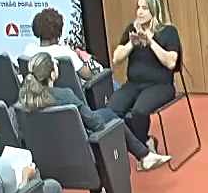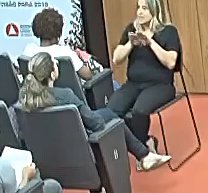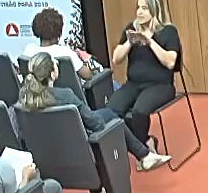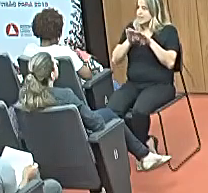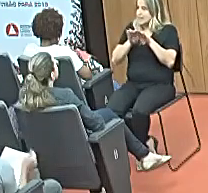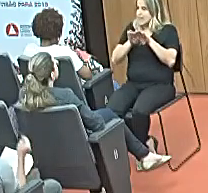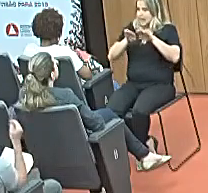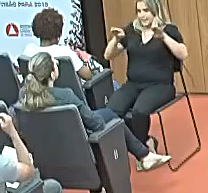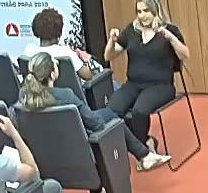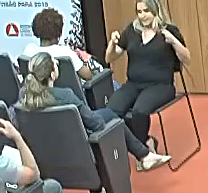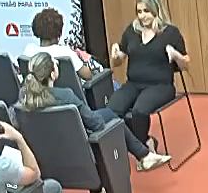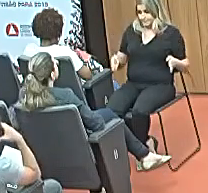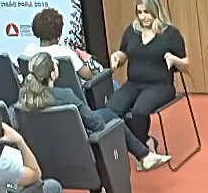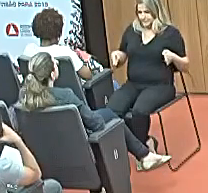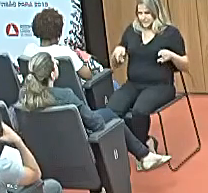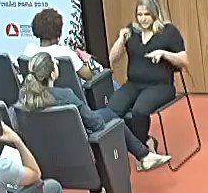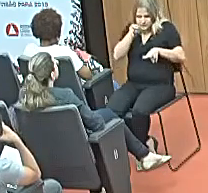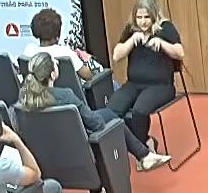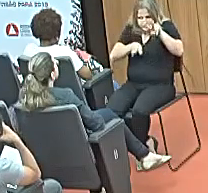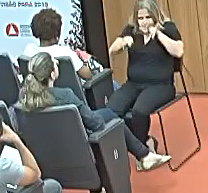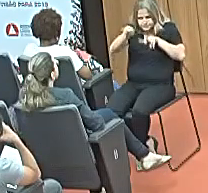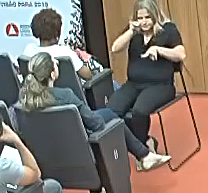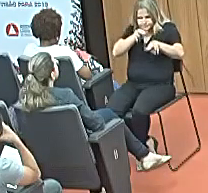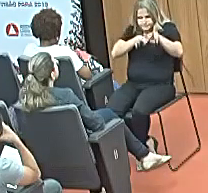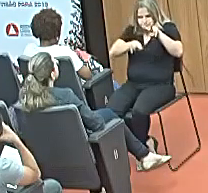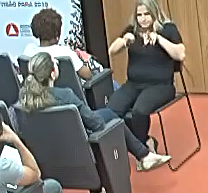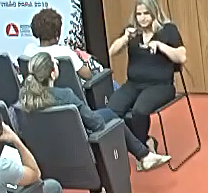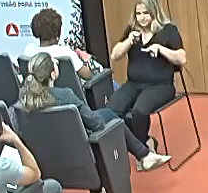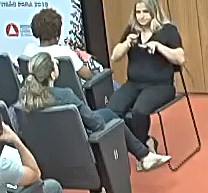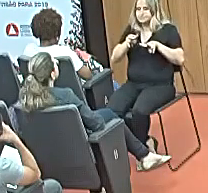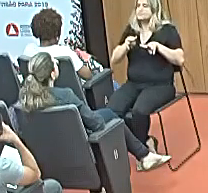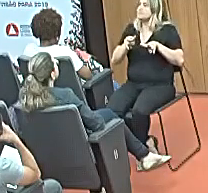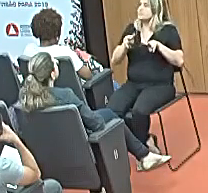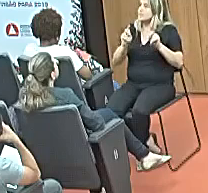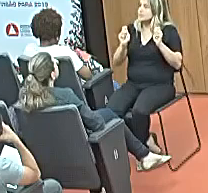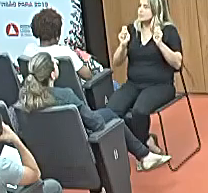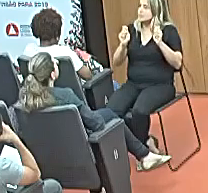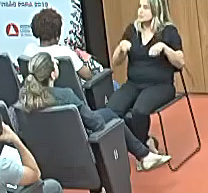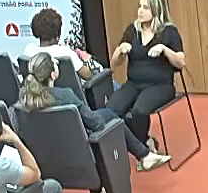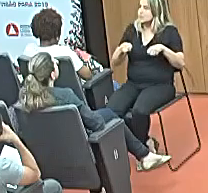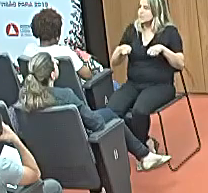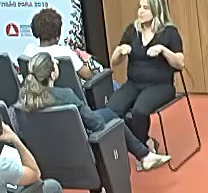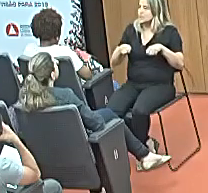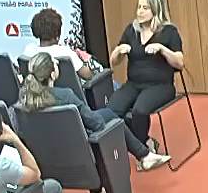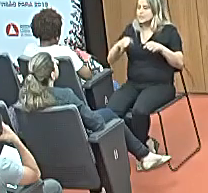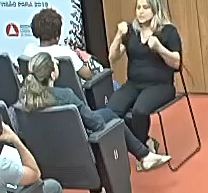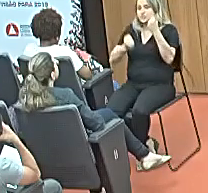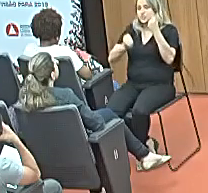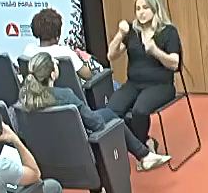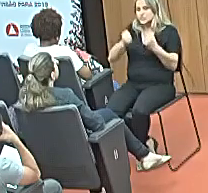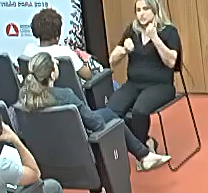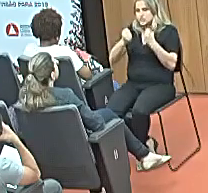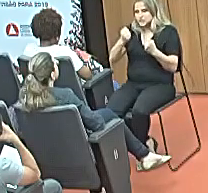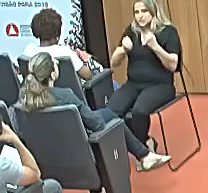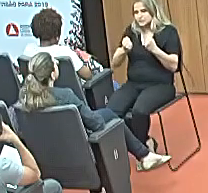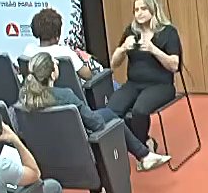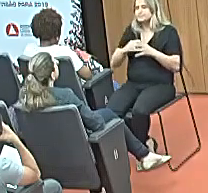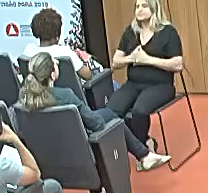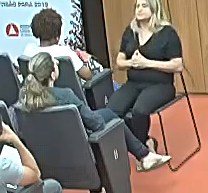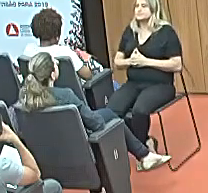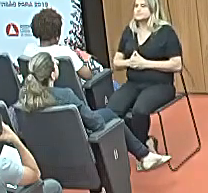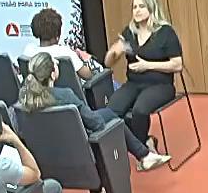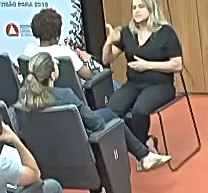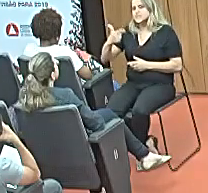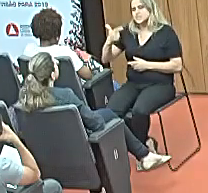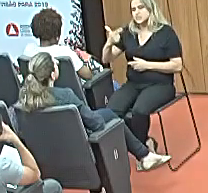volante para o licenciamento de condutores de veículos segundo promover a